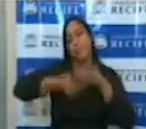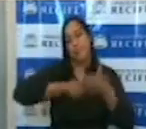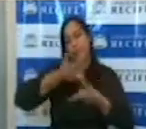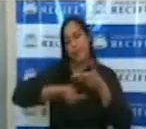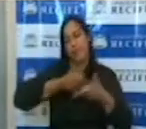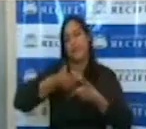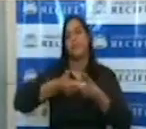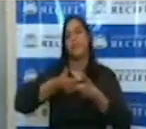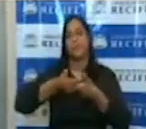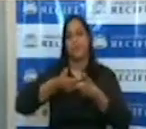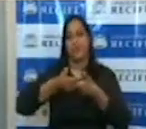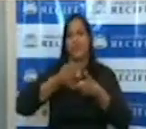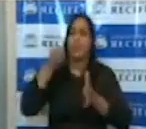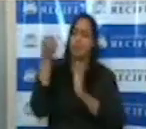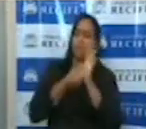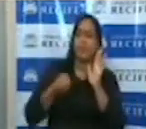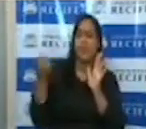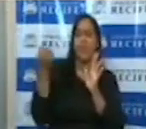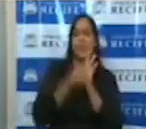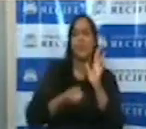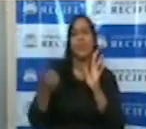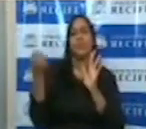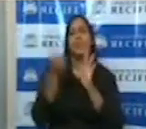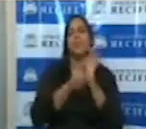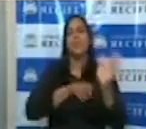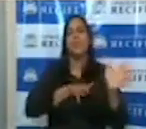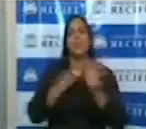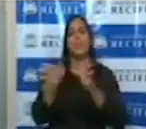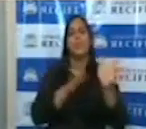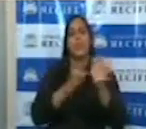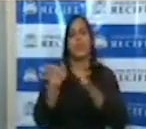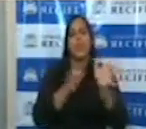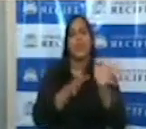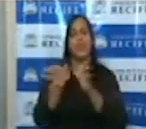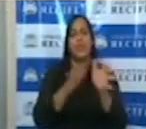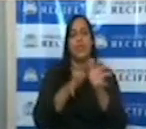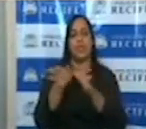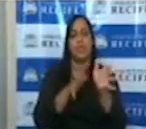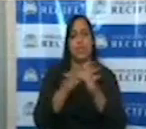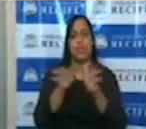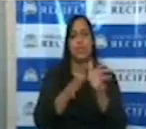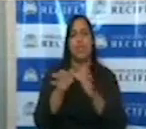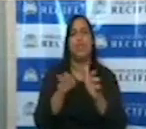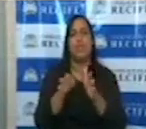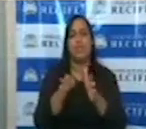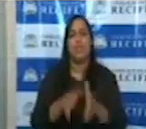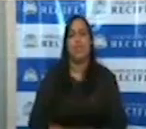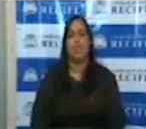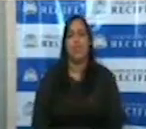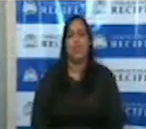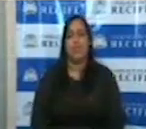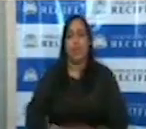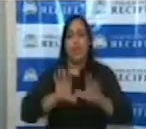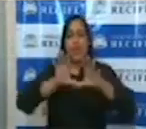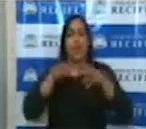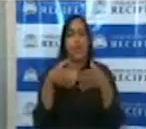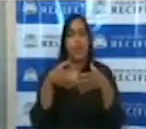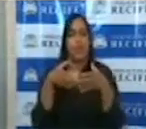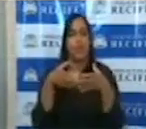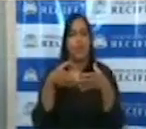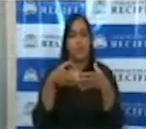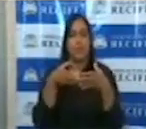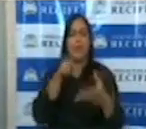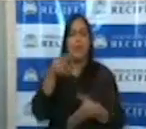está lutando para a Câmara ser mais acessível, para a Câmara ficar mais próxima da comunidade, da população